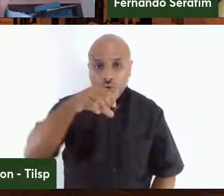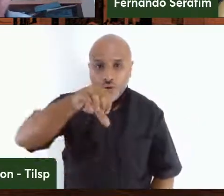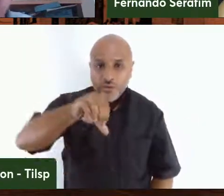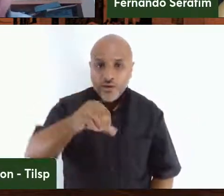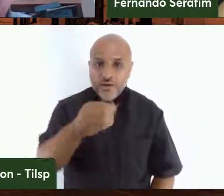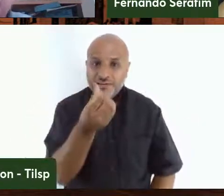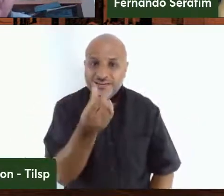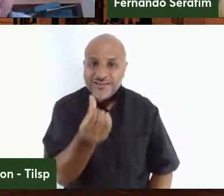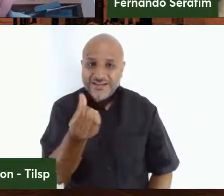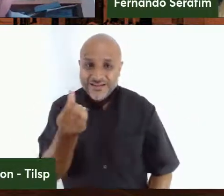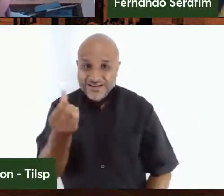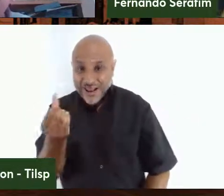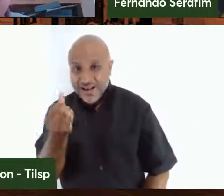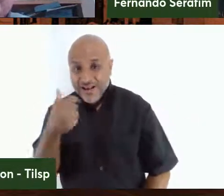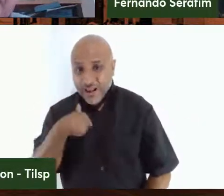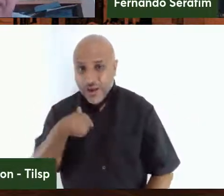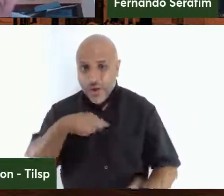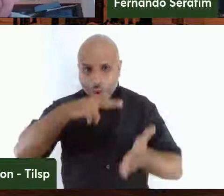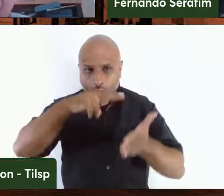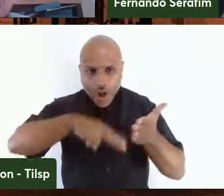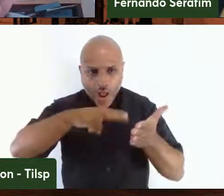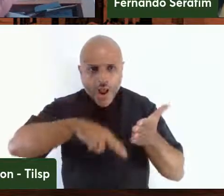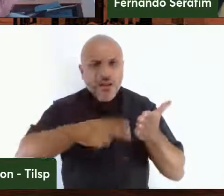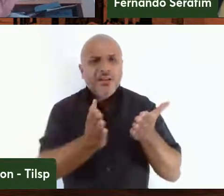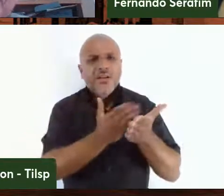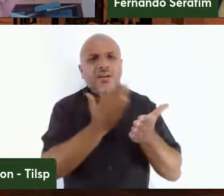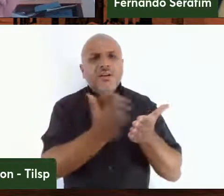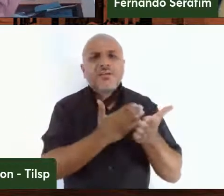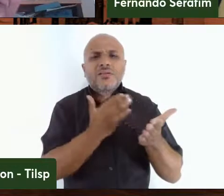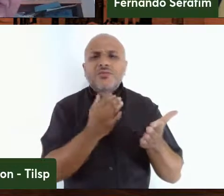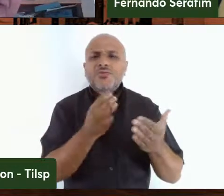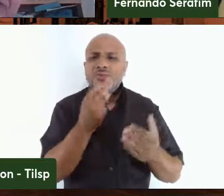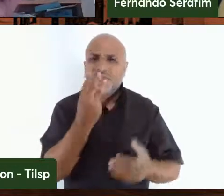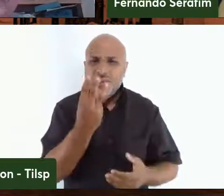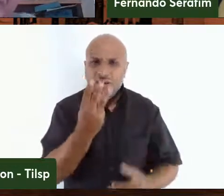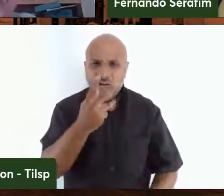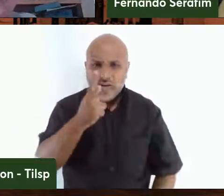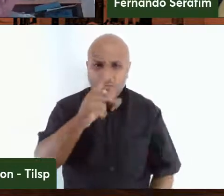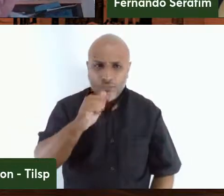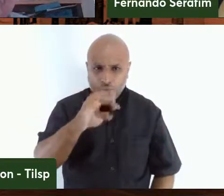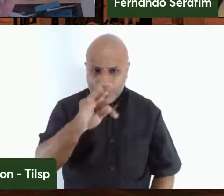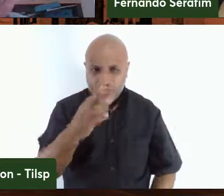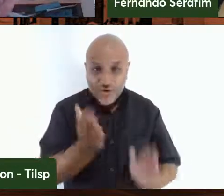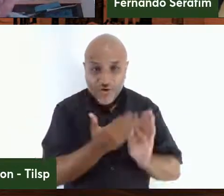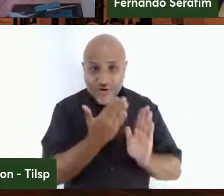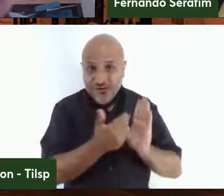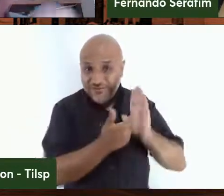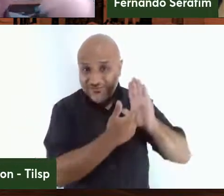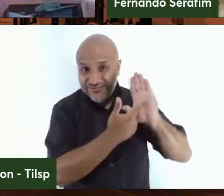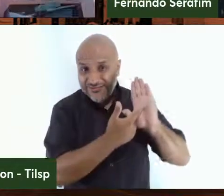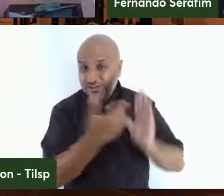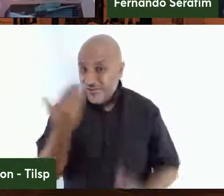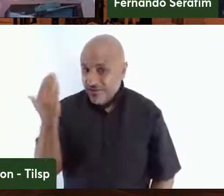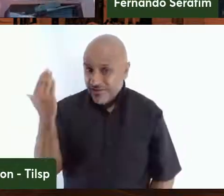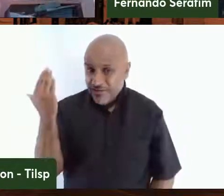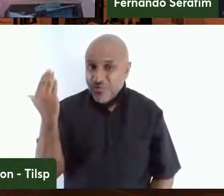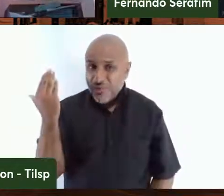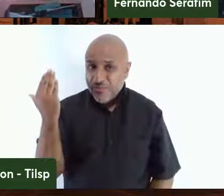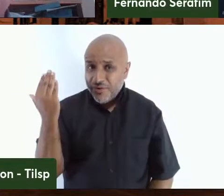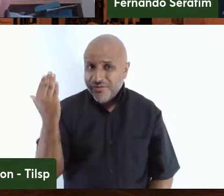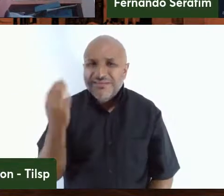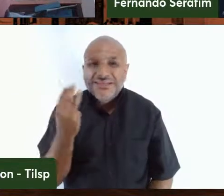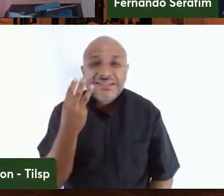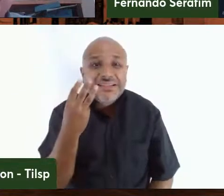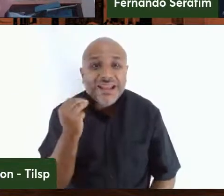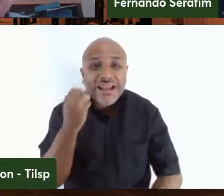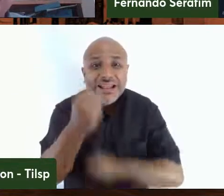1966, eu li nesse livro chamado Três Contos, que eu traduzi com um amigo meu, 30 anos